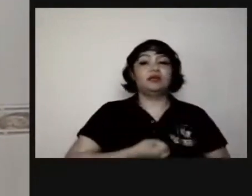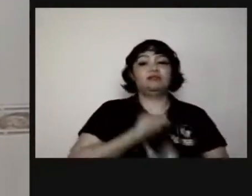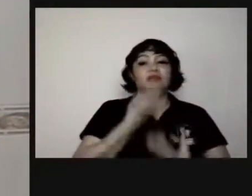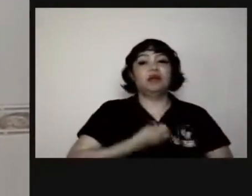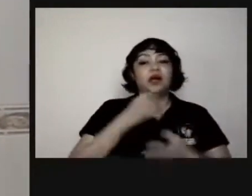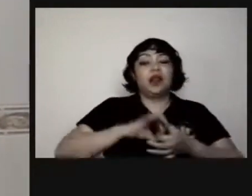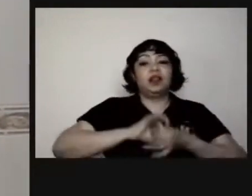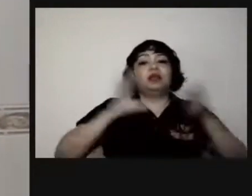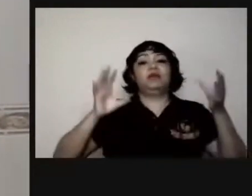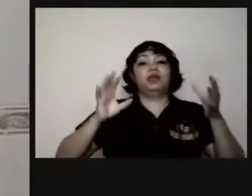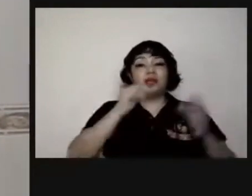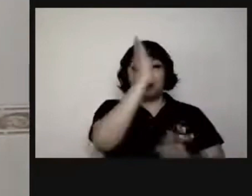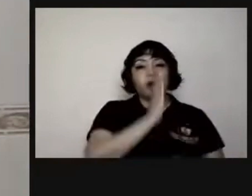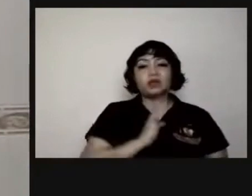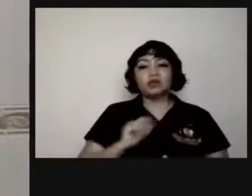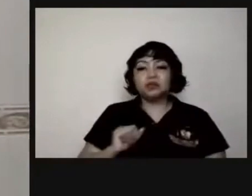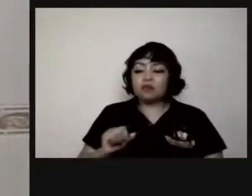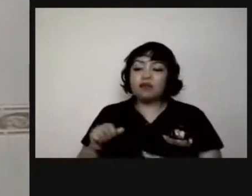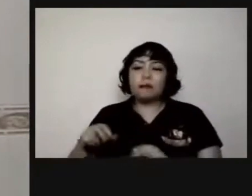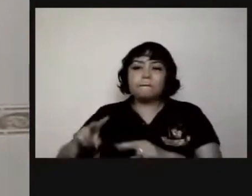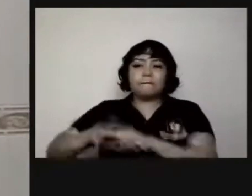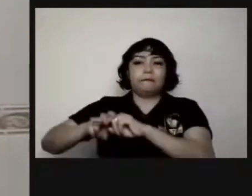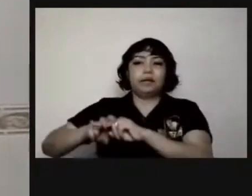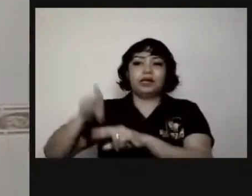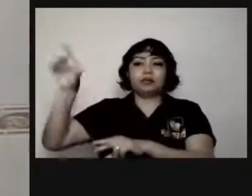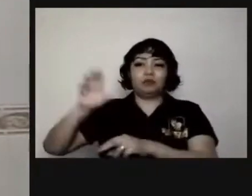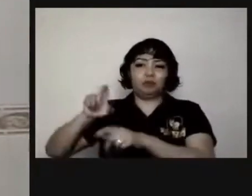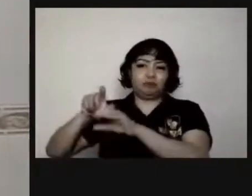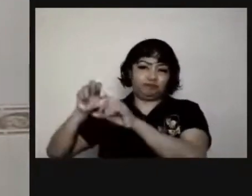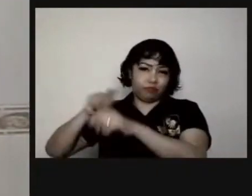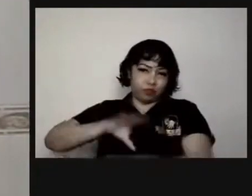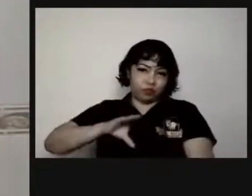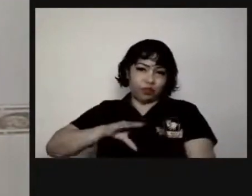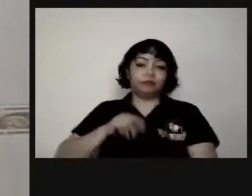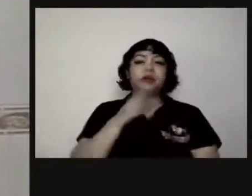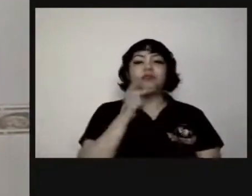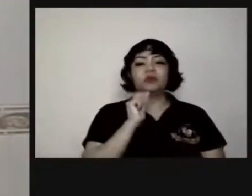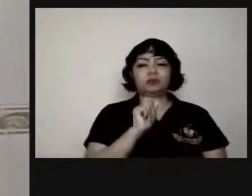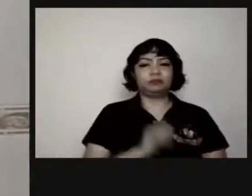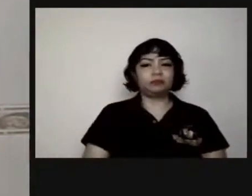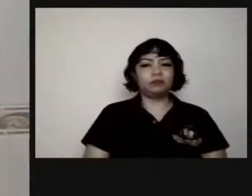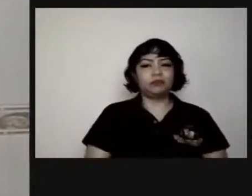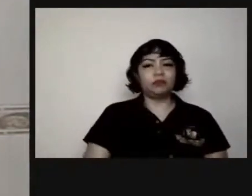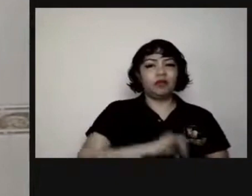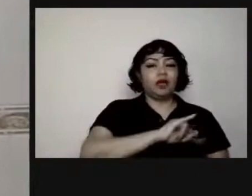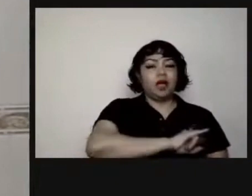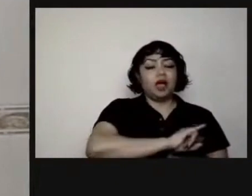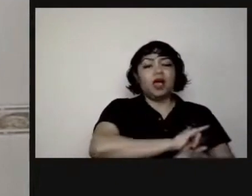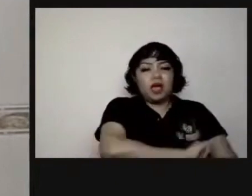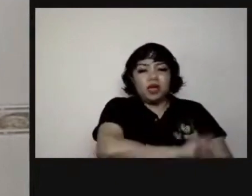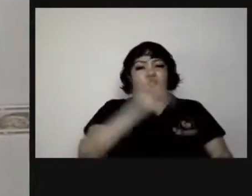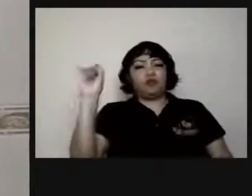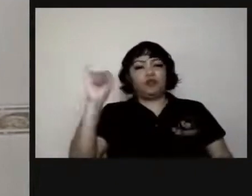forma: a Inconfidência Mineira foi uma revolta separatista, liderada pela elite letrada,